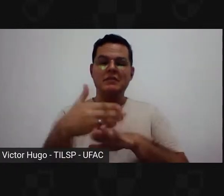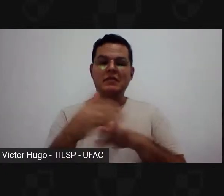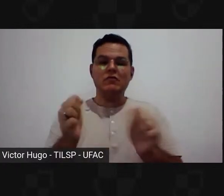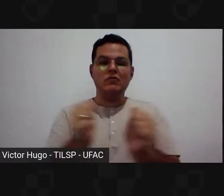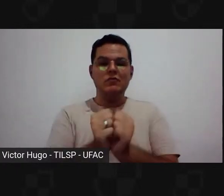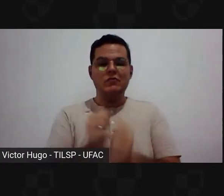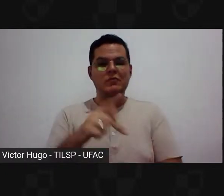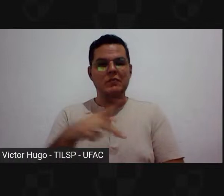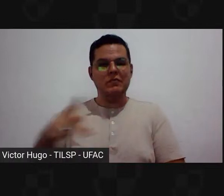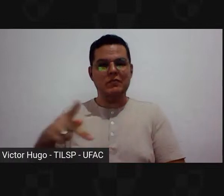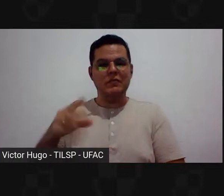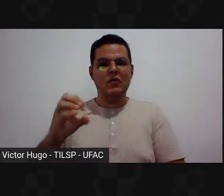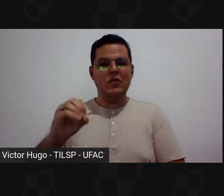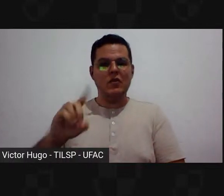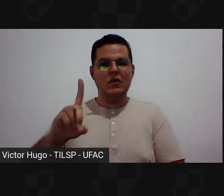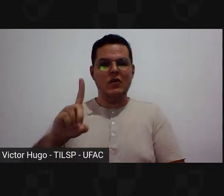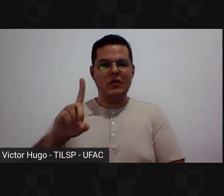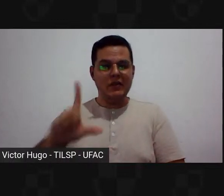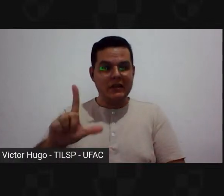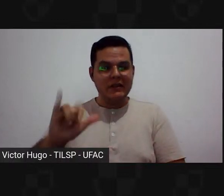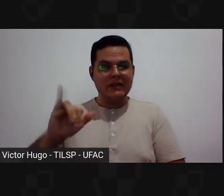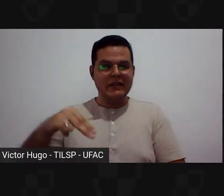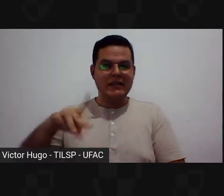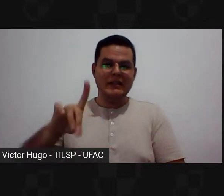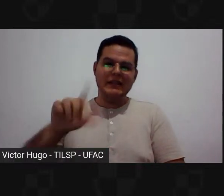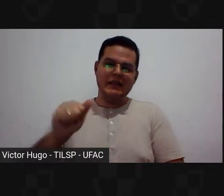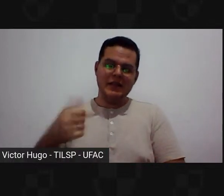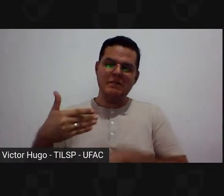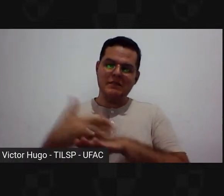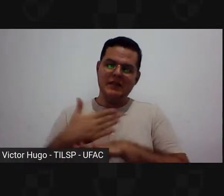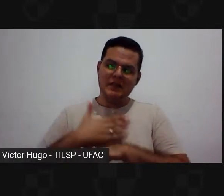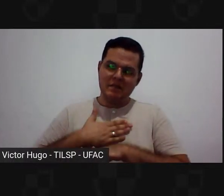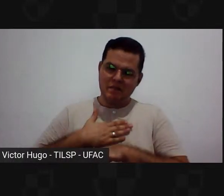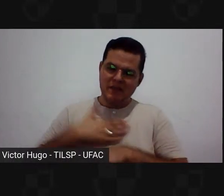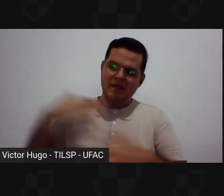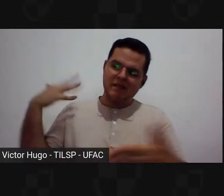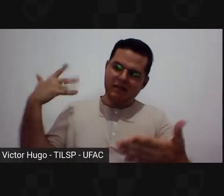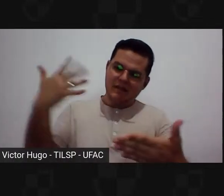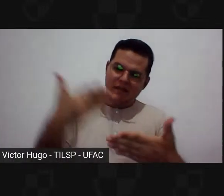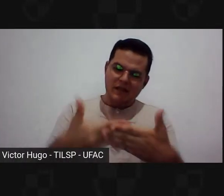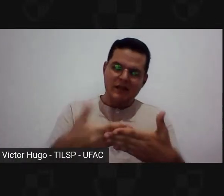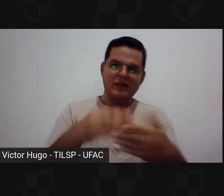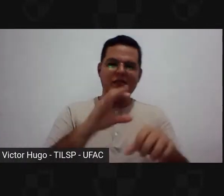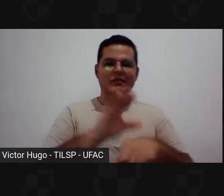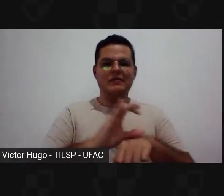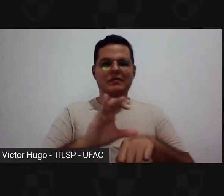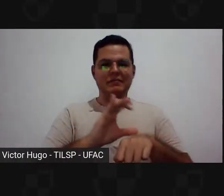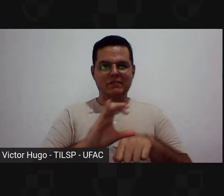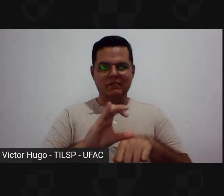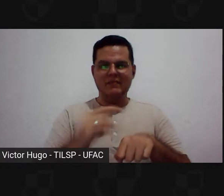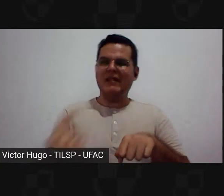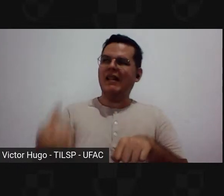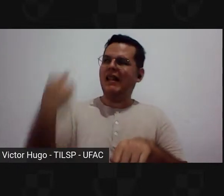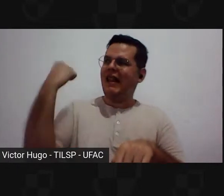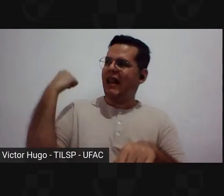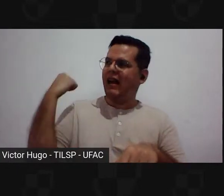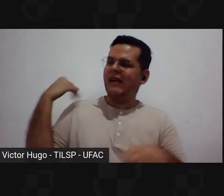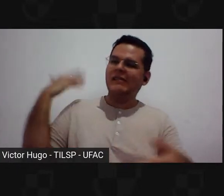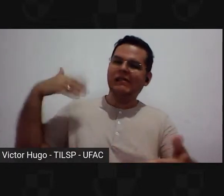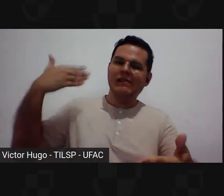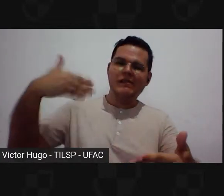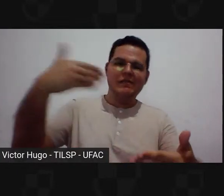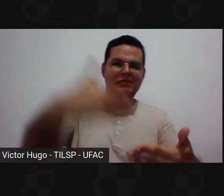que está presente na minha trajetória nesse curso, desde o início, a professora Olinda